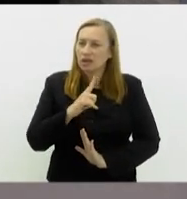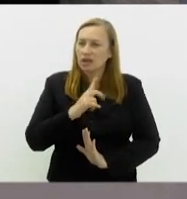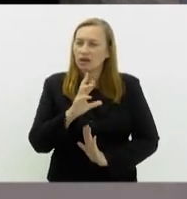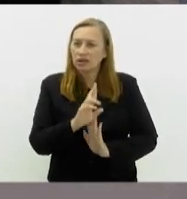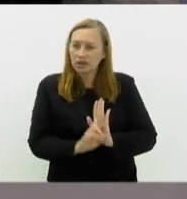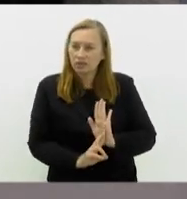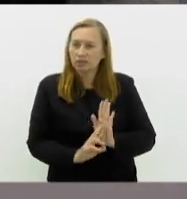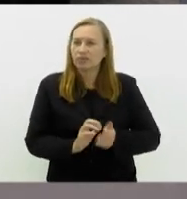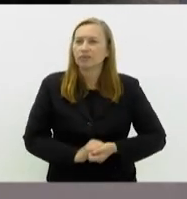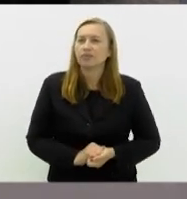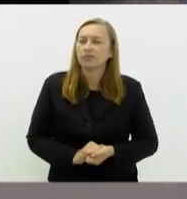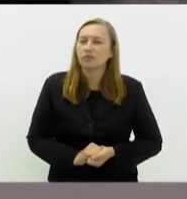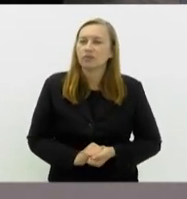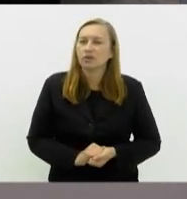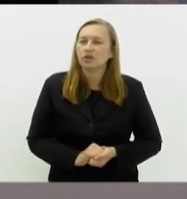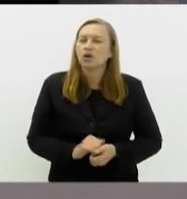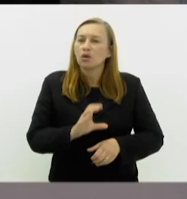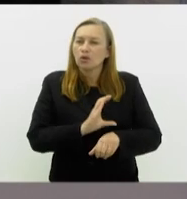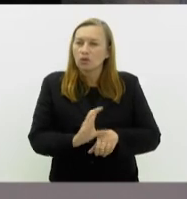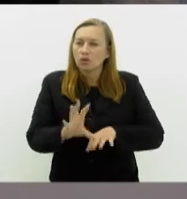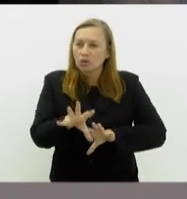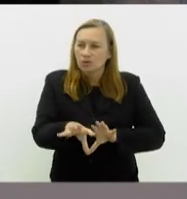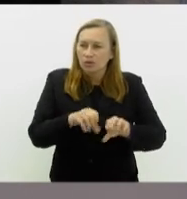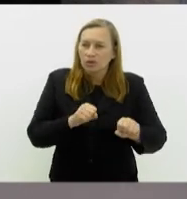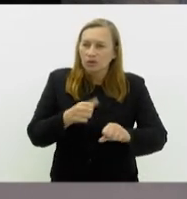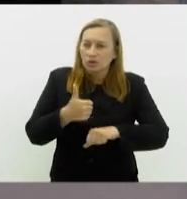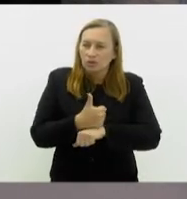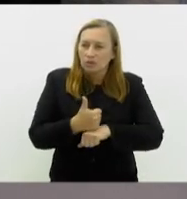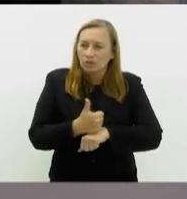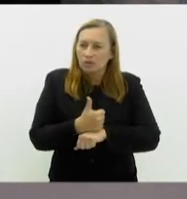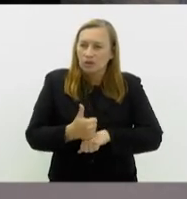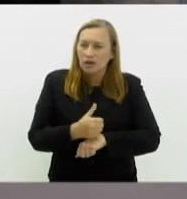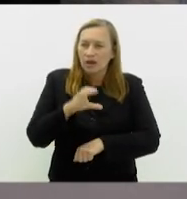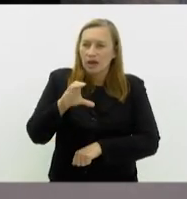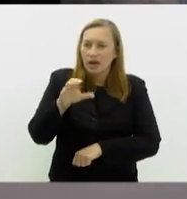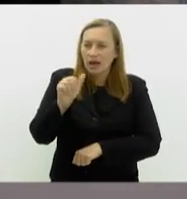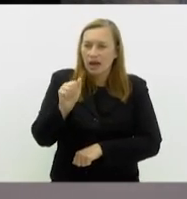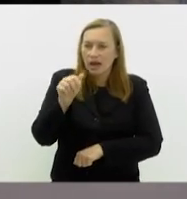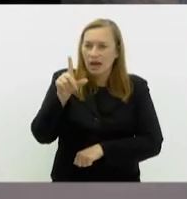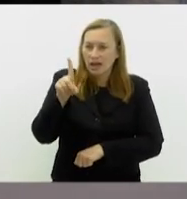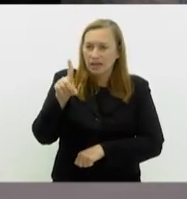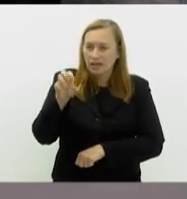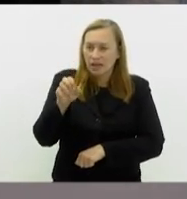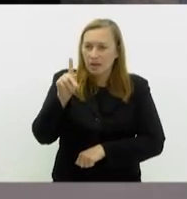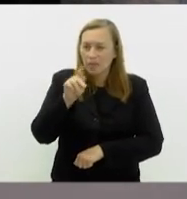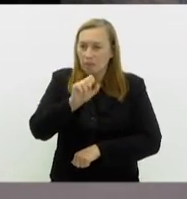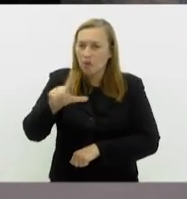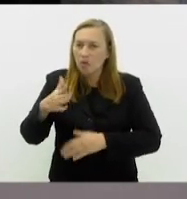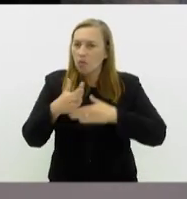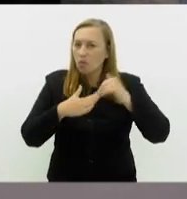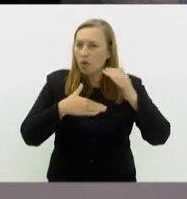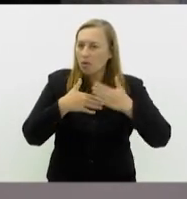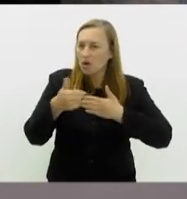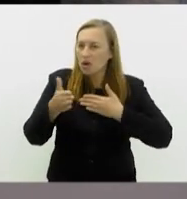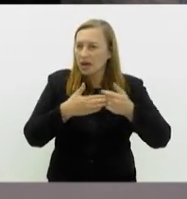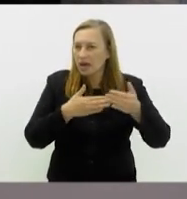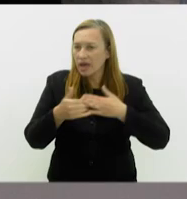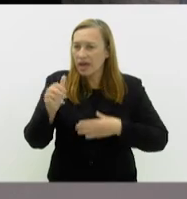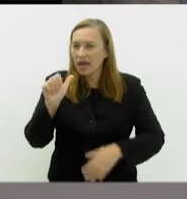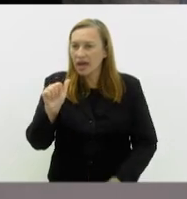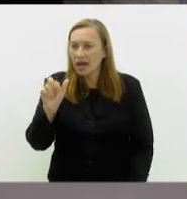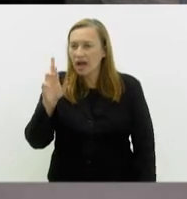redação o curso de formação profissional da cadep Qualquer que seja o cargo deve